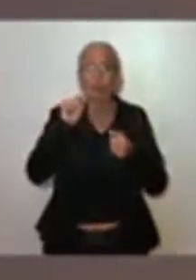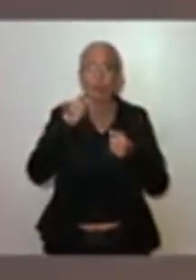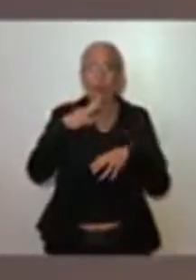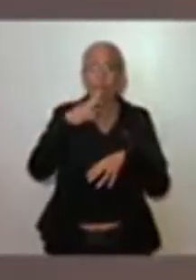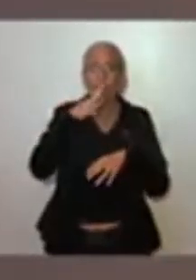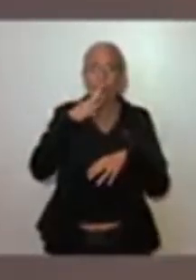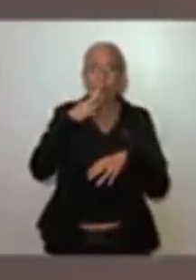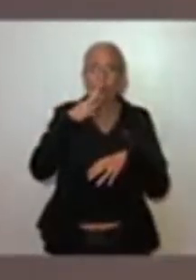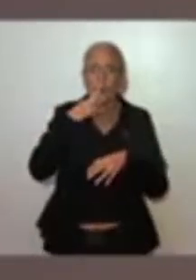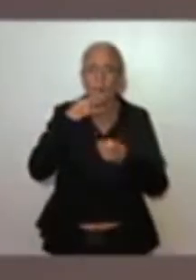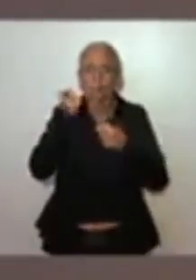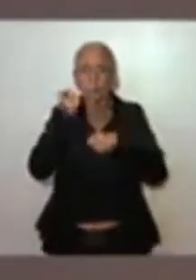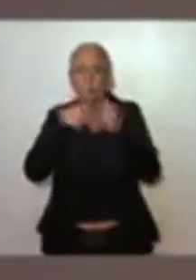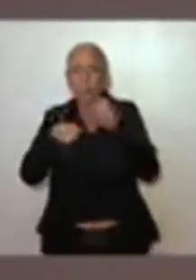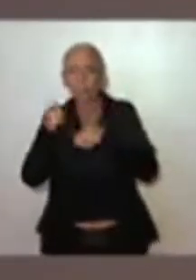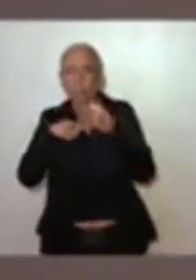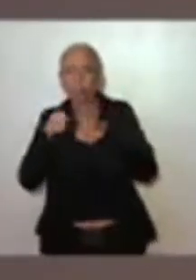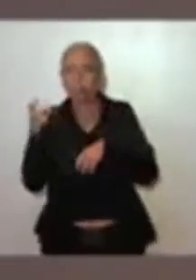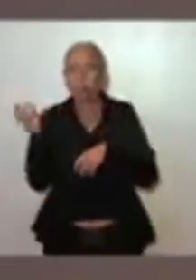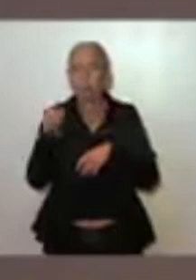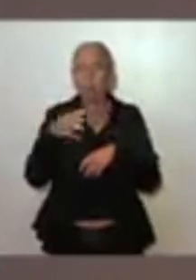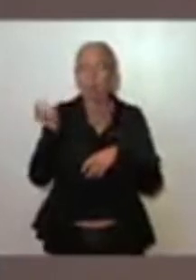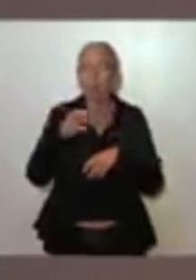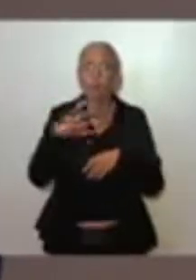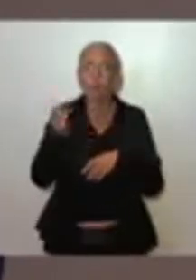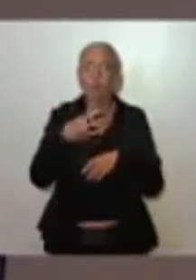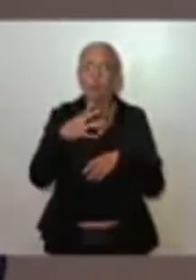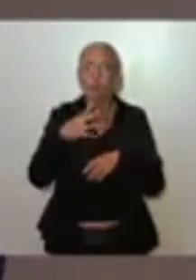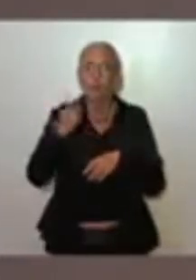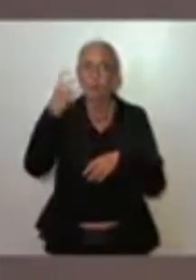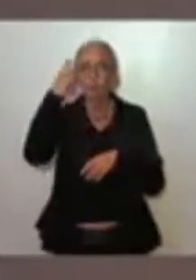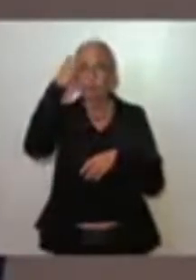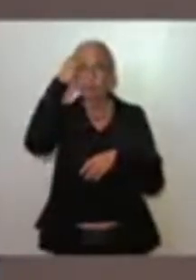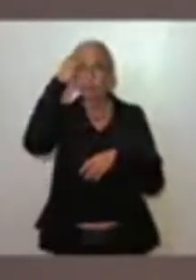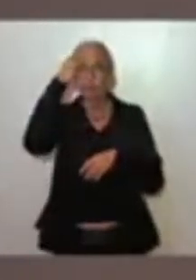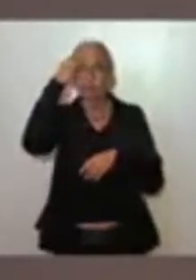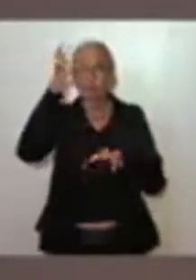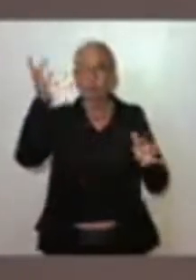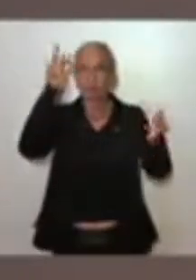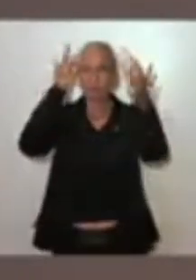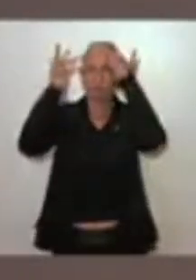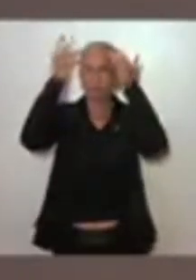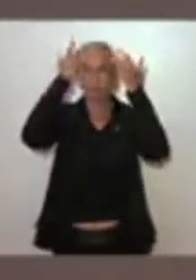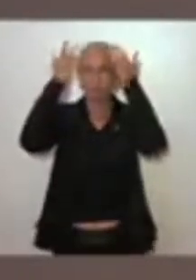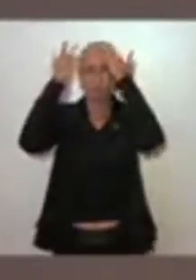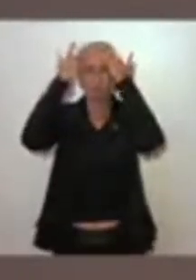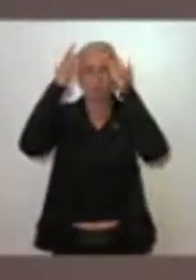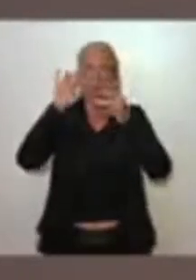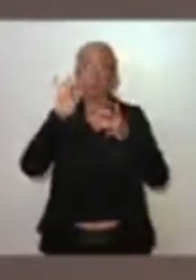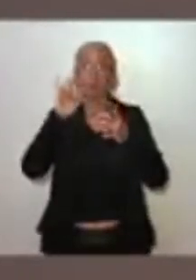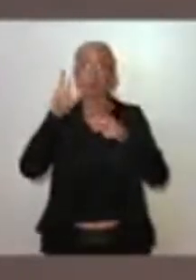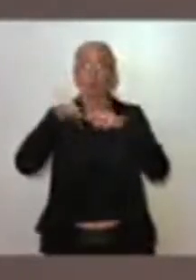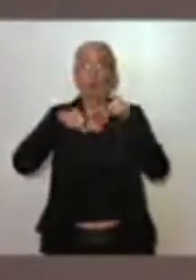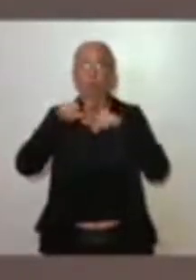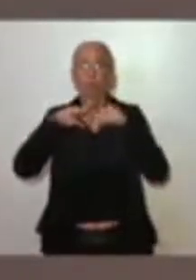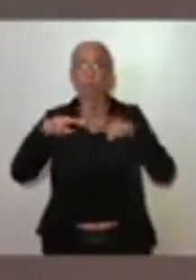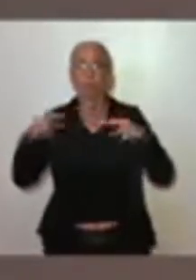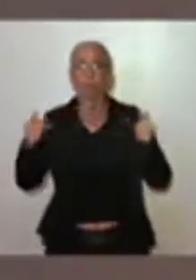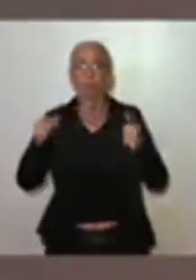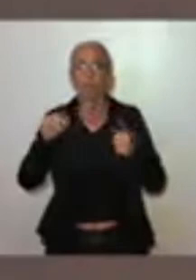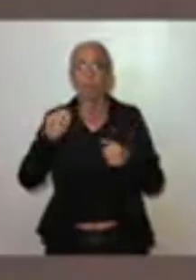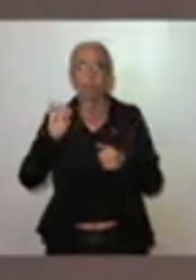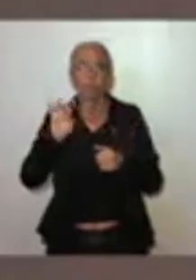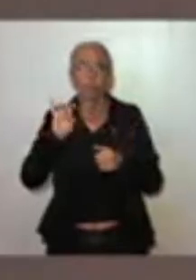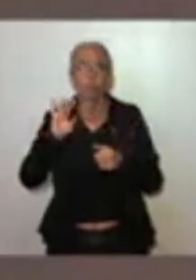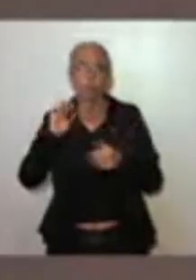conhecimento inovação propriedade intelectual e não mais propriedade o material e só se avança